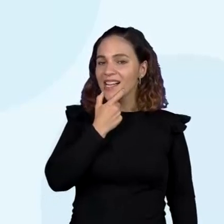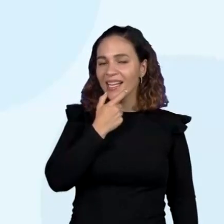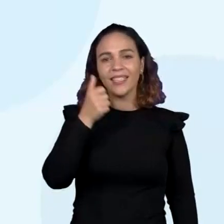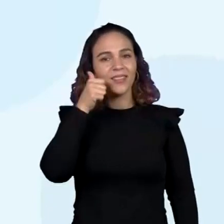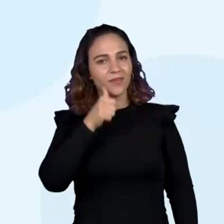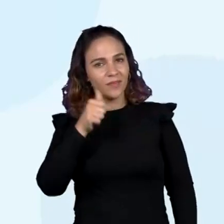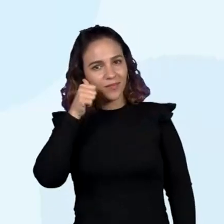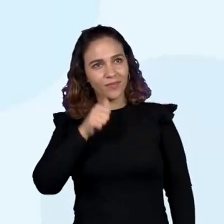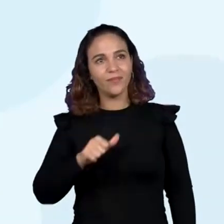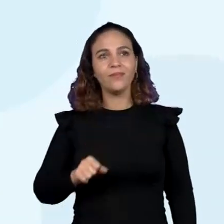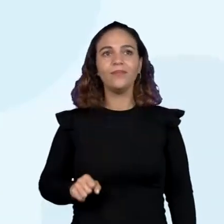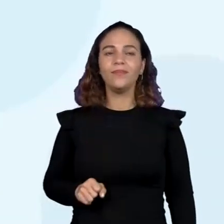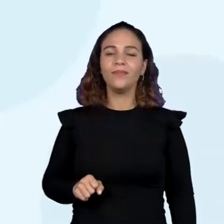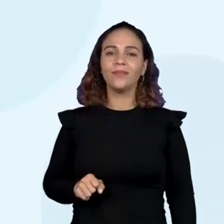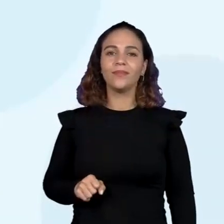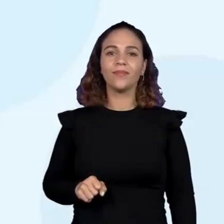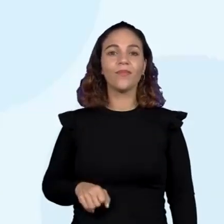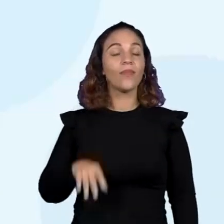Inglês, inglesa.